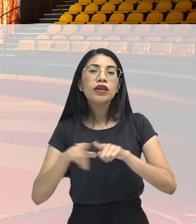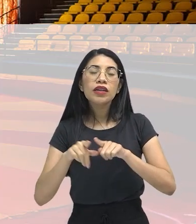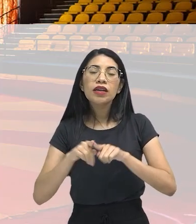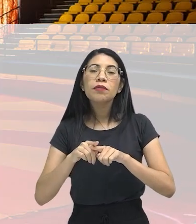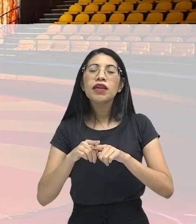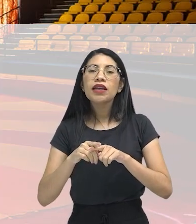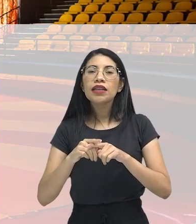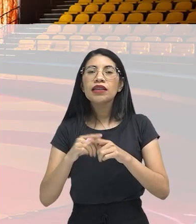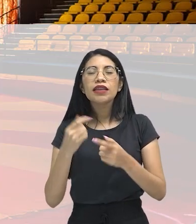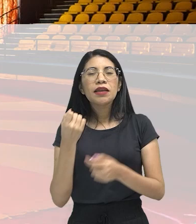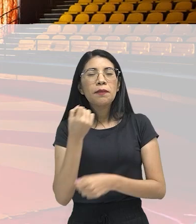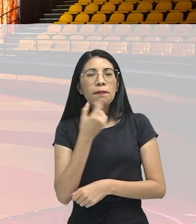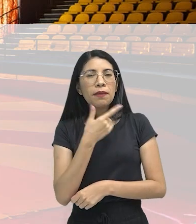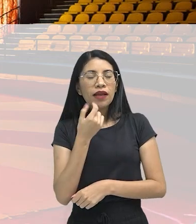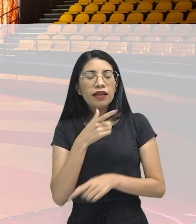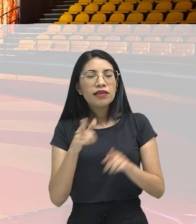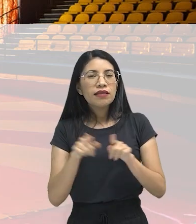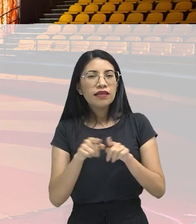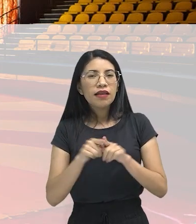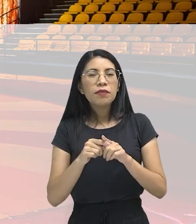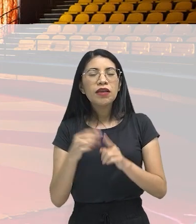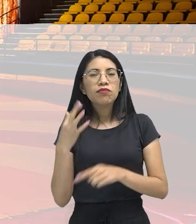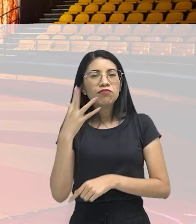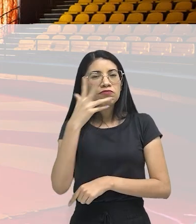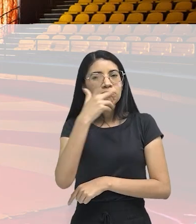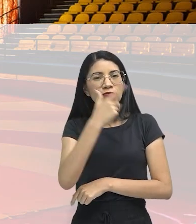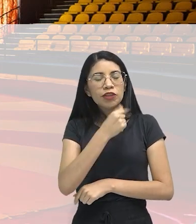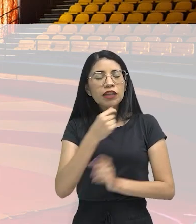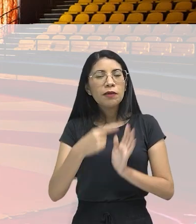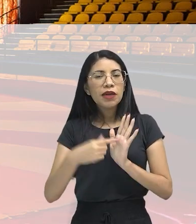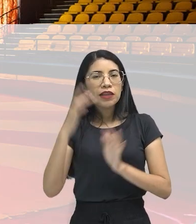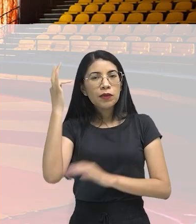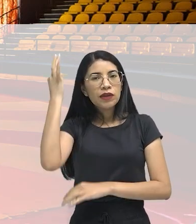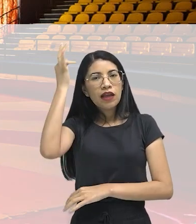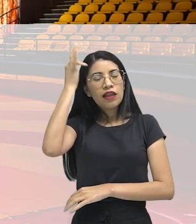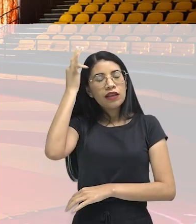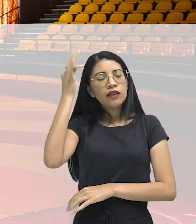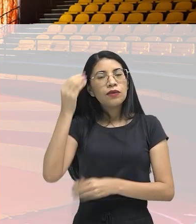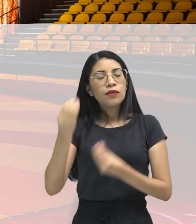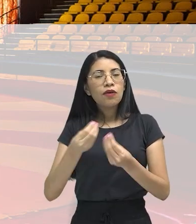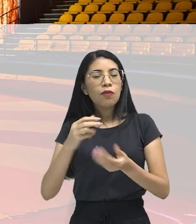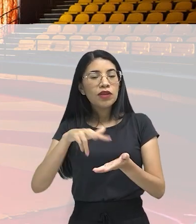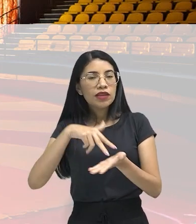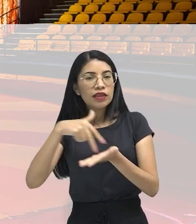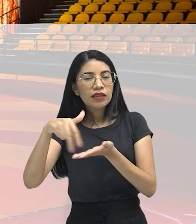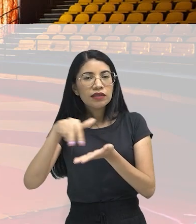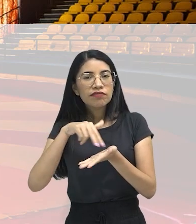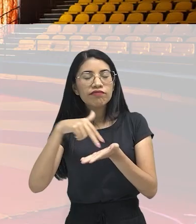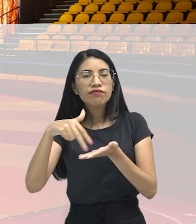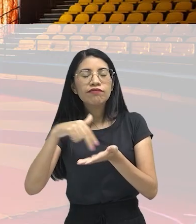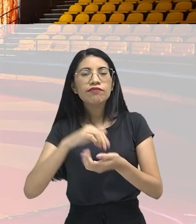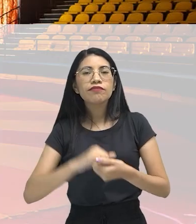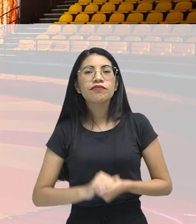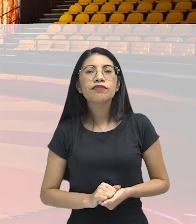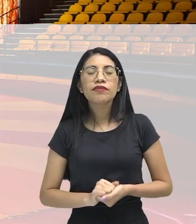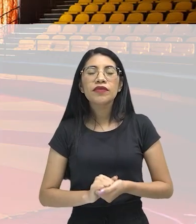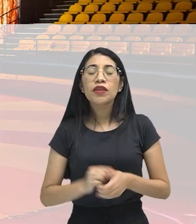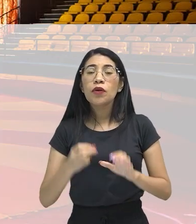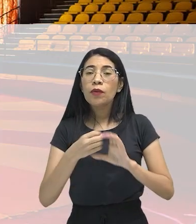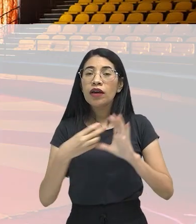ela é muito graciosa e apresenta todo o seu talento através da sua dança. É